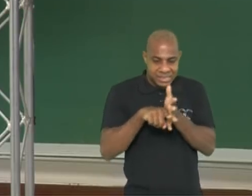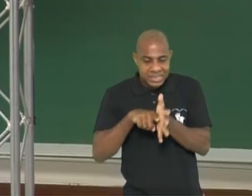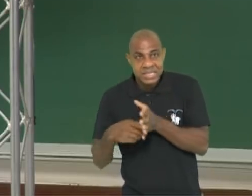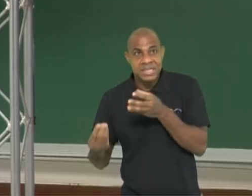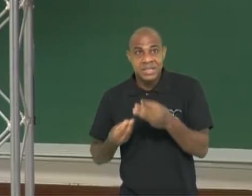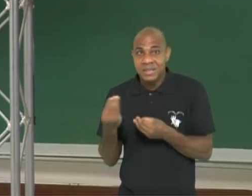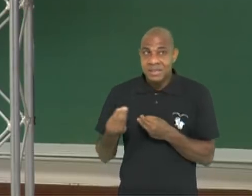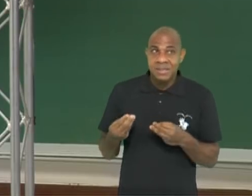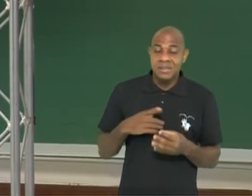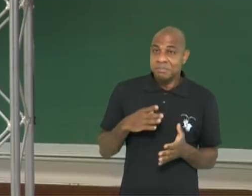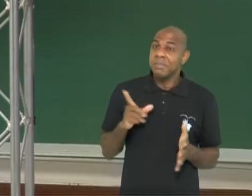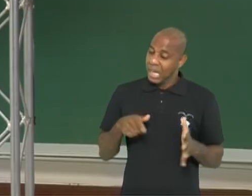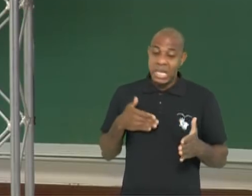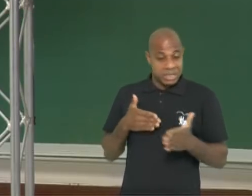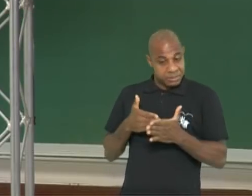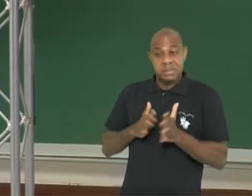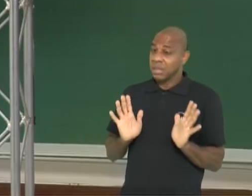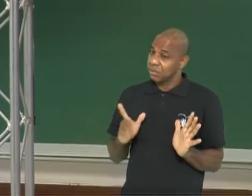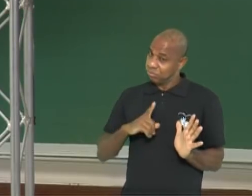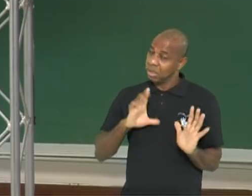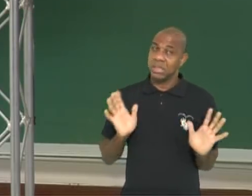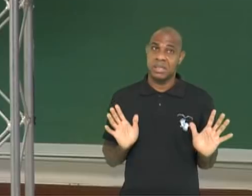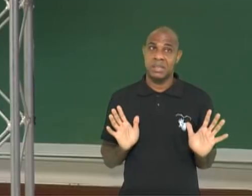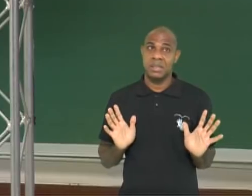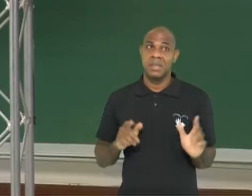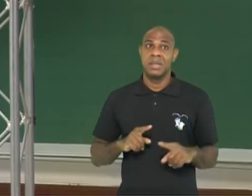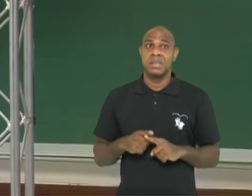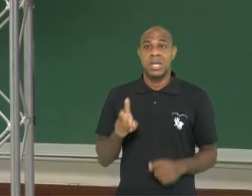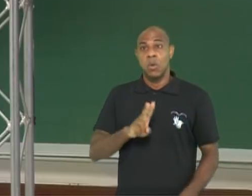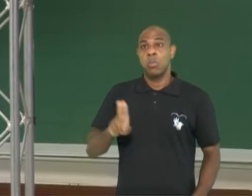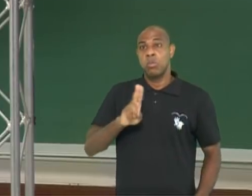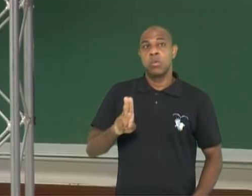que seja limitado, mas